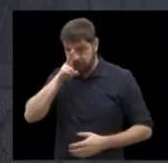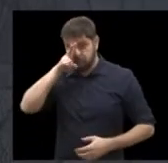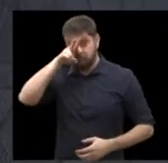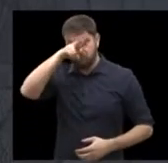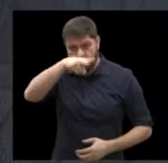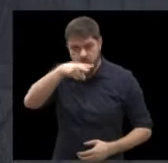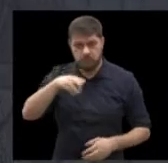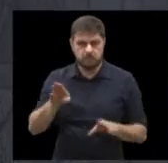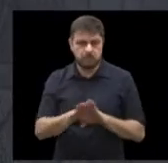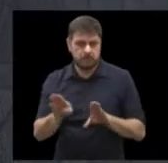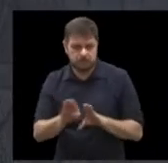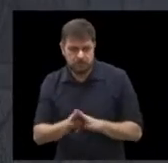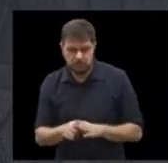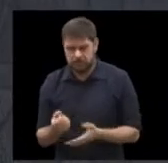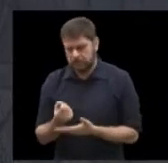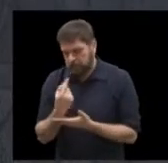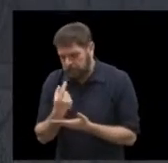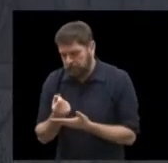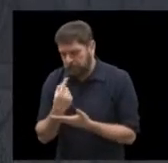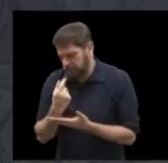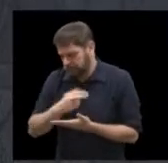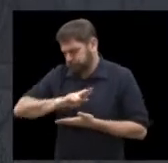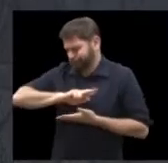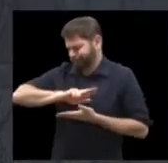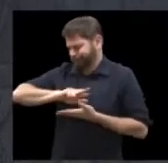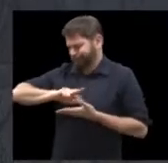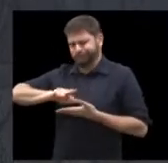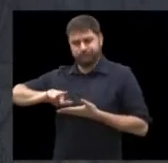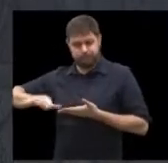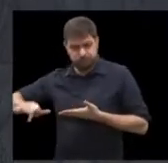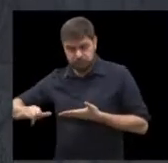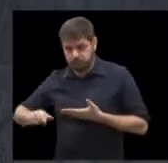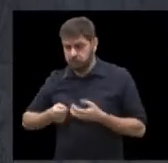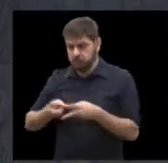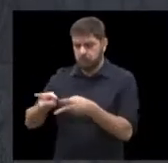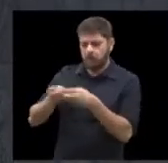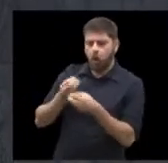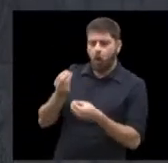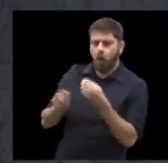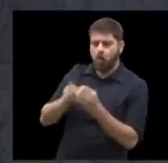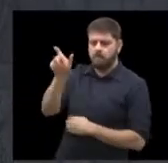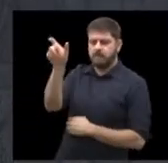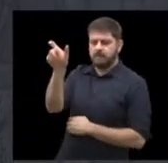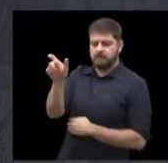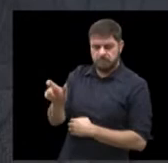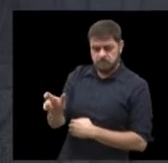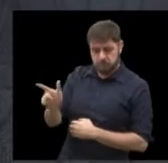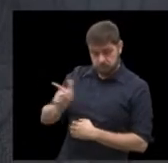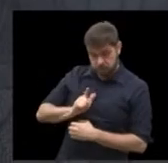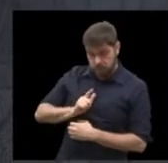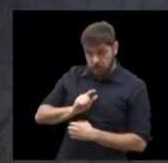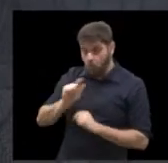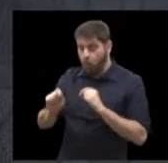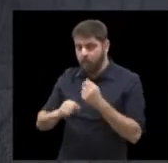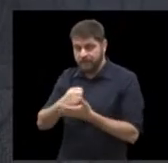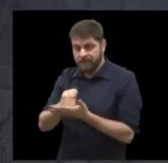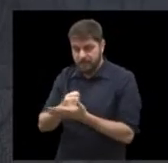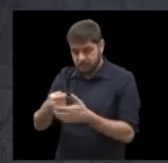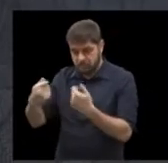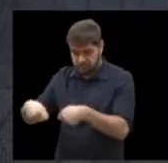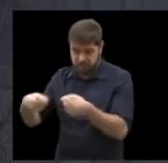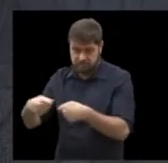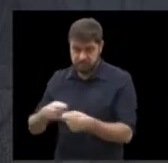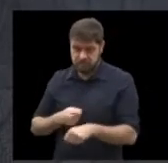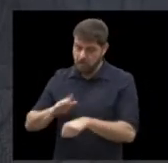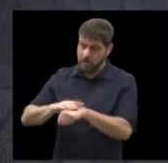algumas das vezes corticoide, isso vai depender dos sintomas e sinais que o paciente está apresentando. Como